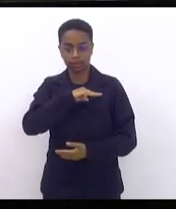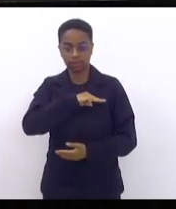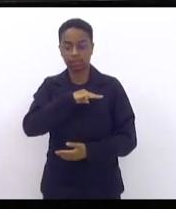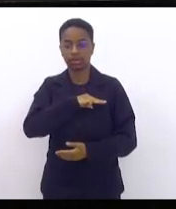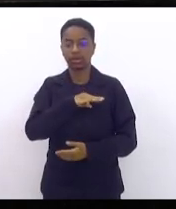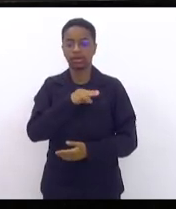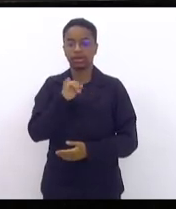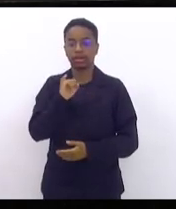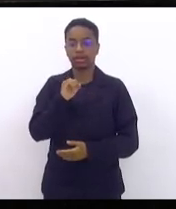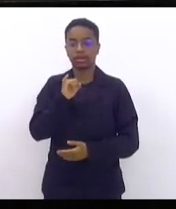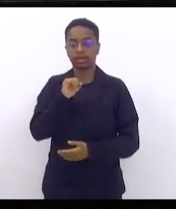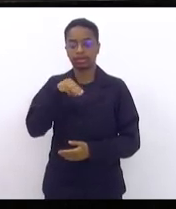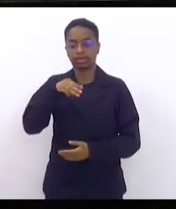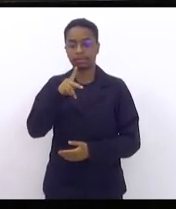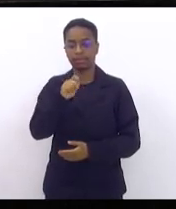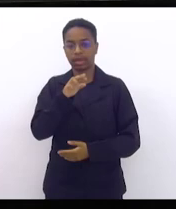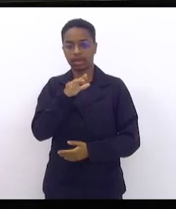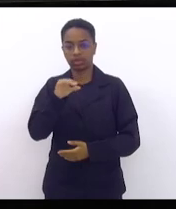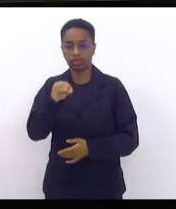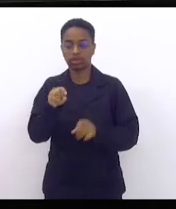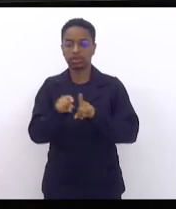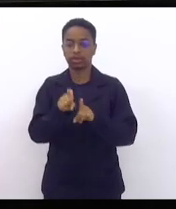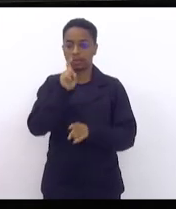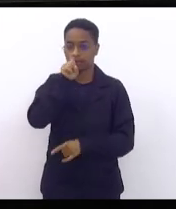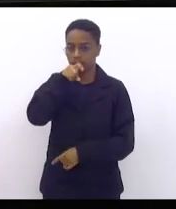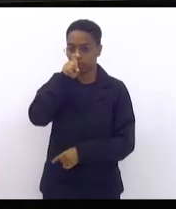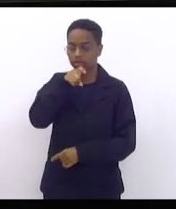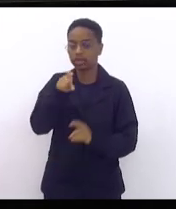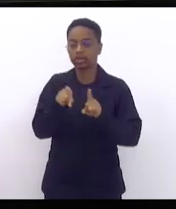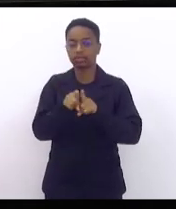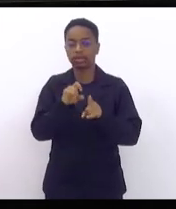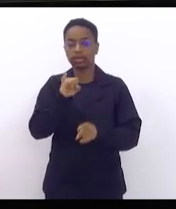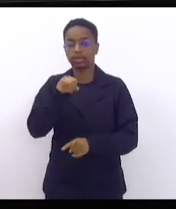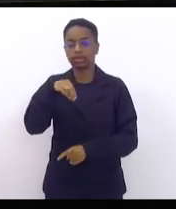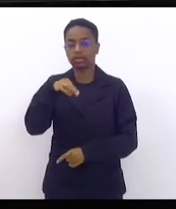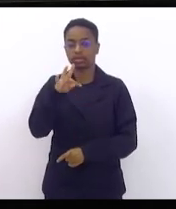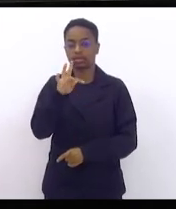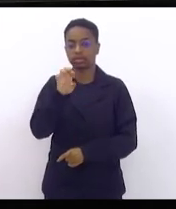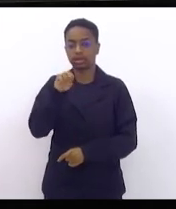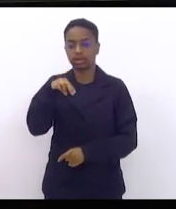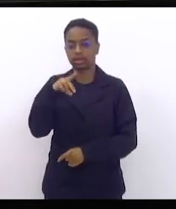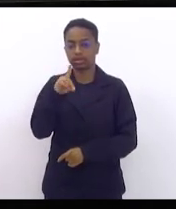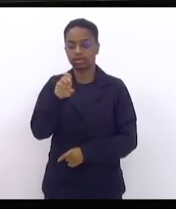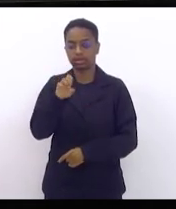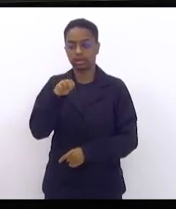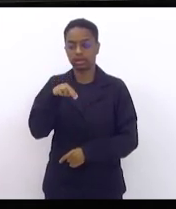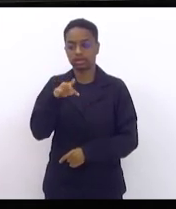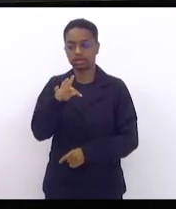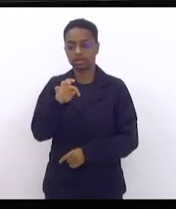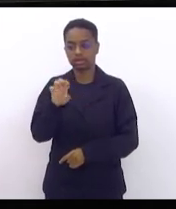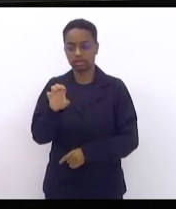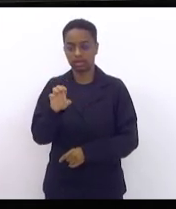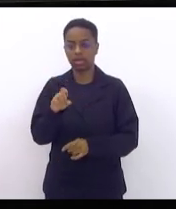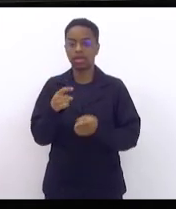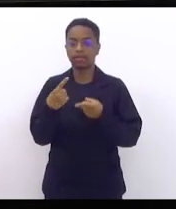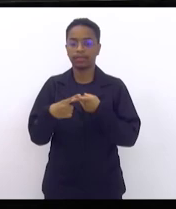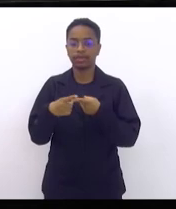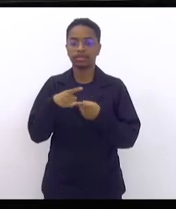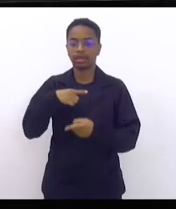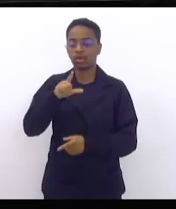portela estamos tombando também a Intendente Magalhães que também houve o outro